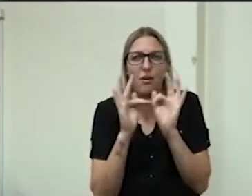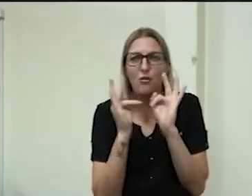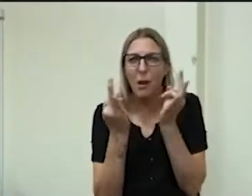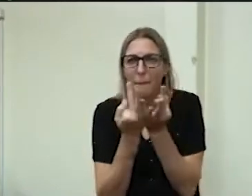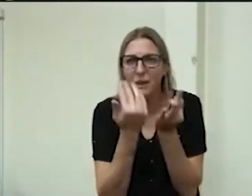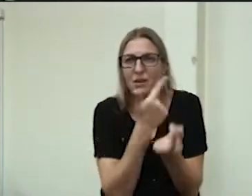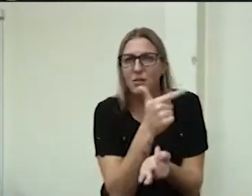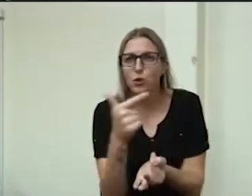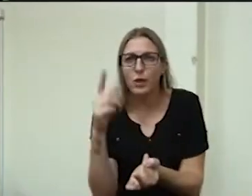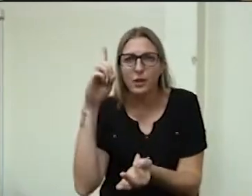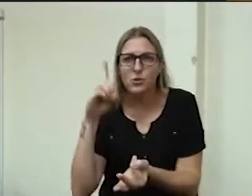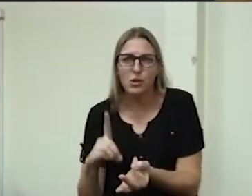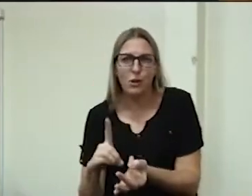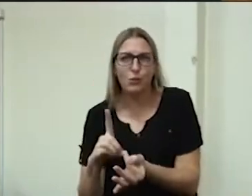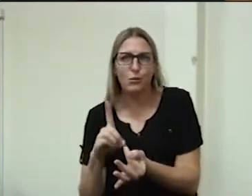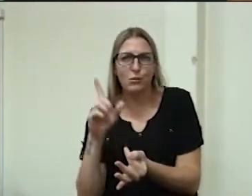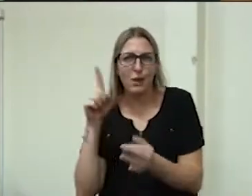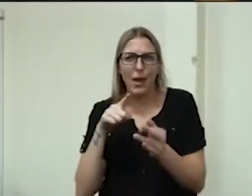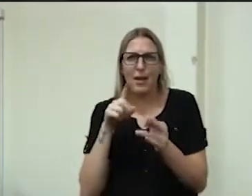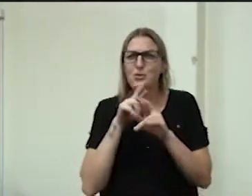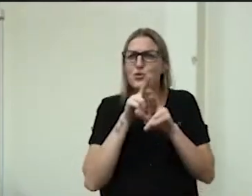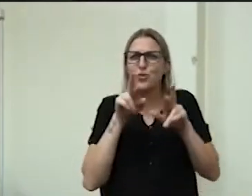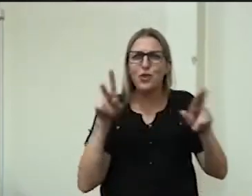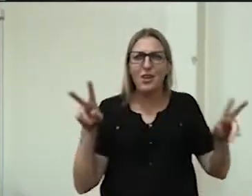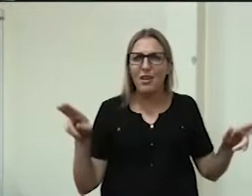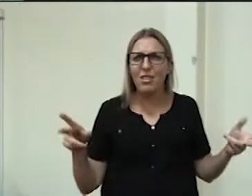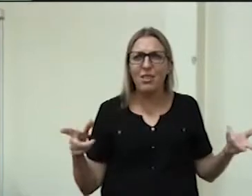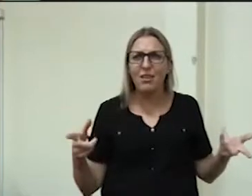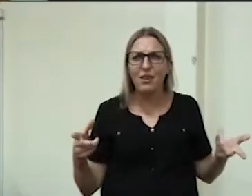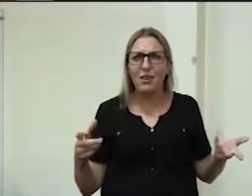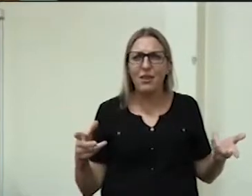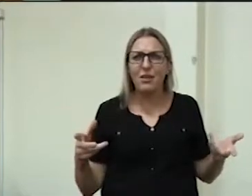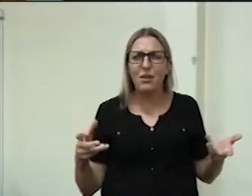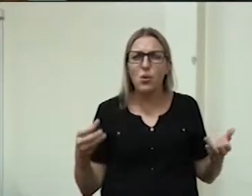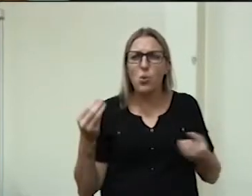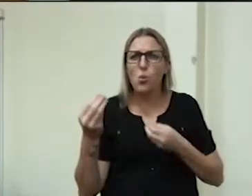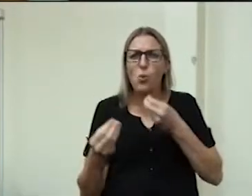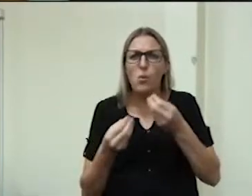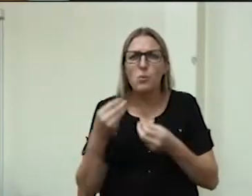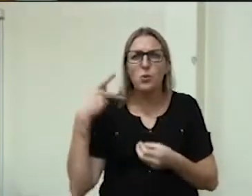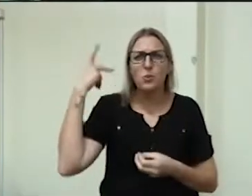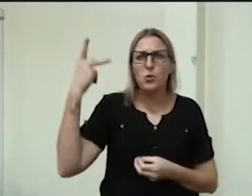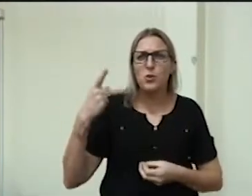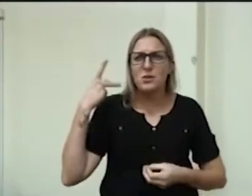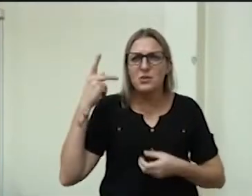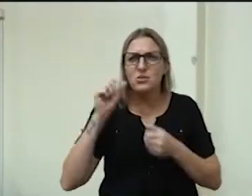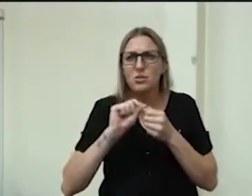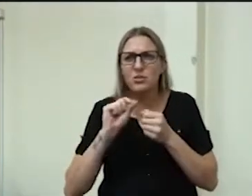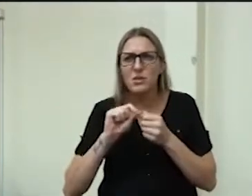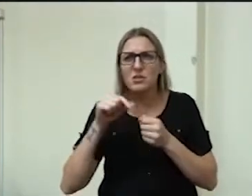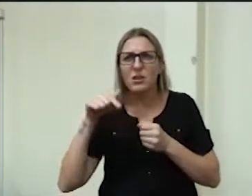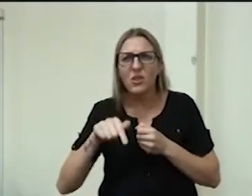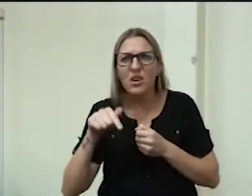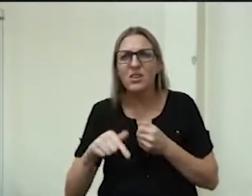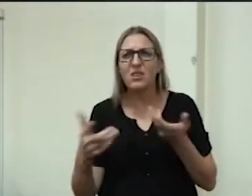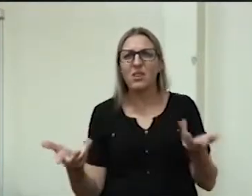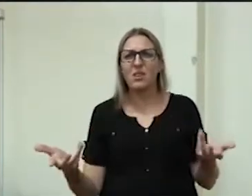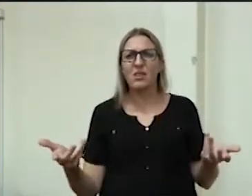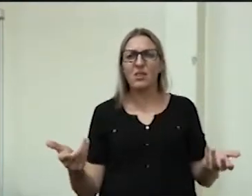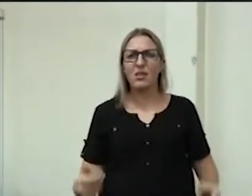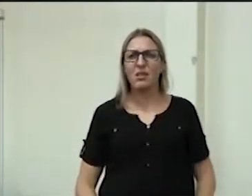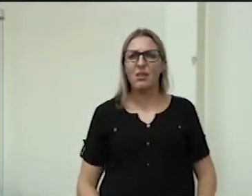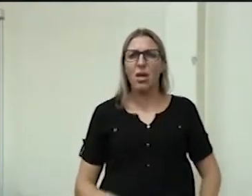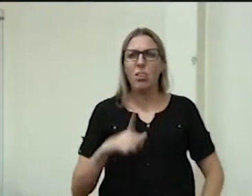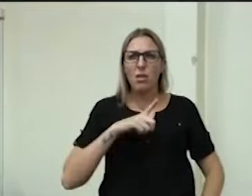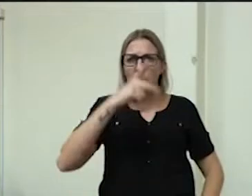Então, vejam bem que política nós estamos fazendo aqui. Né? E daí eu digo até... Porque tem pessoas que não